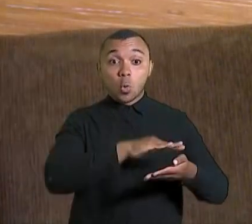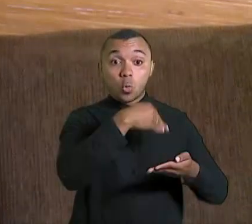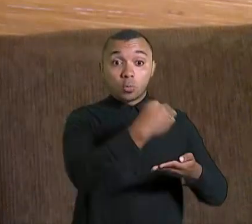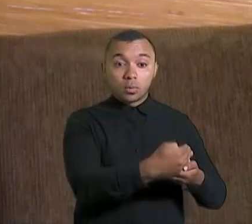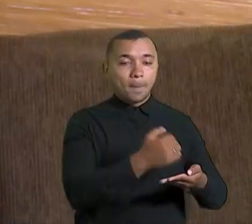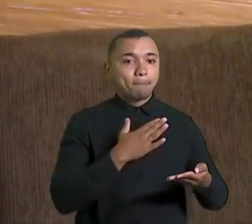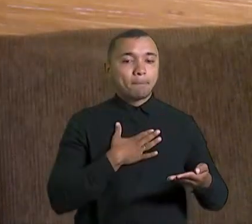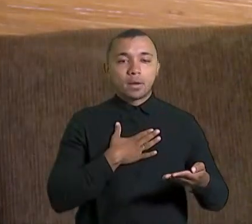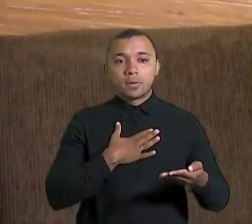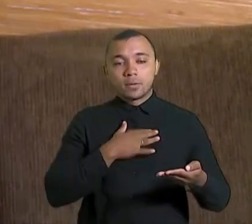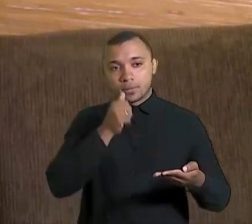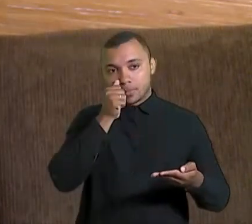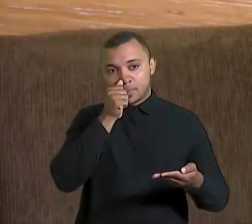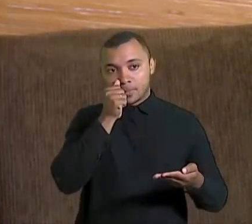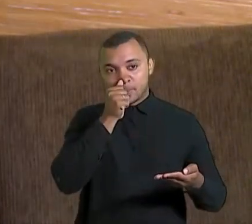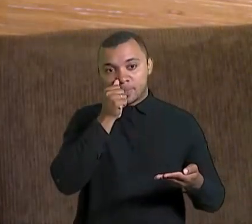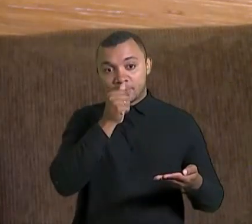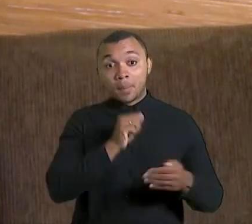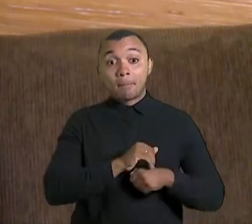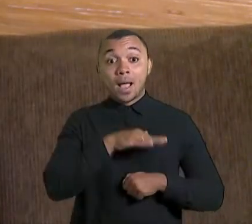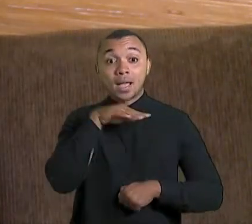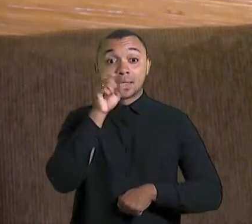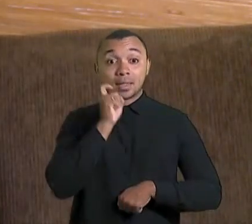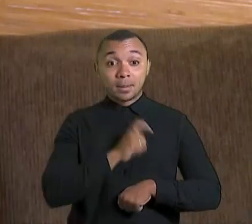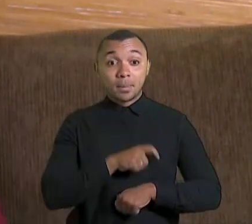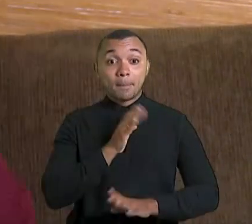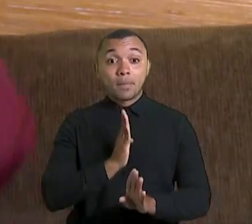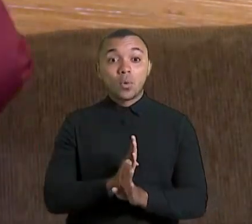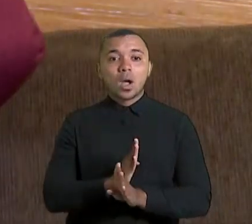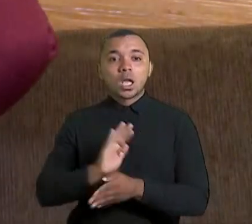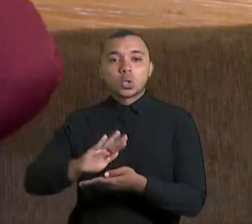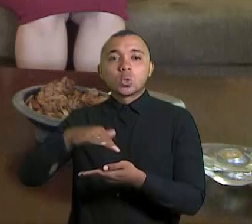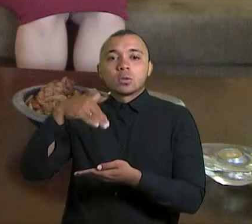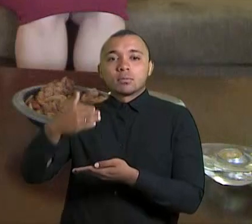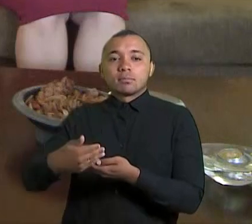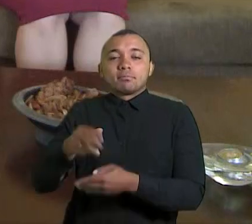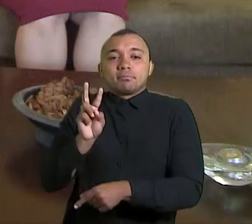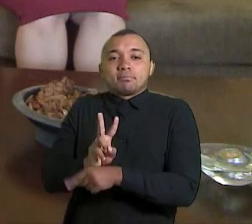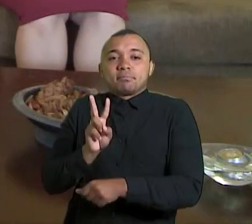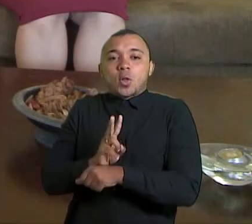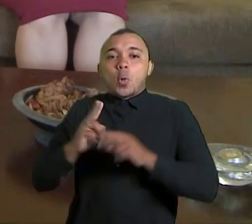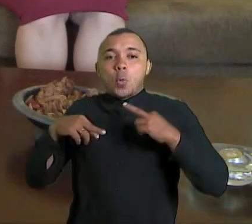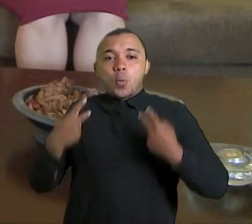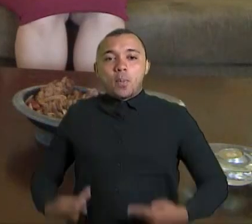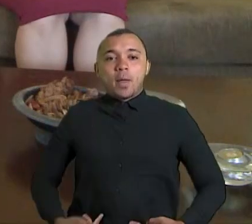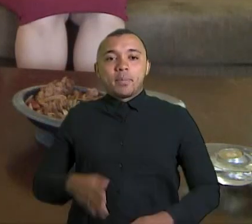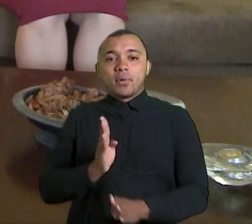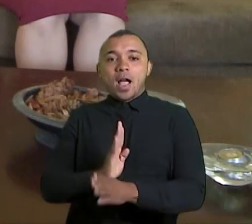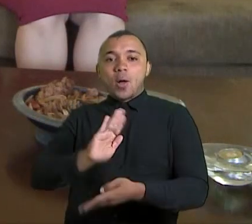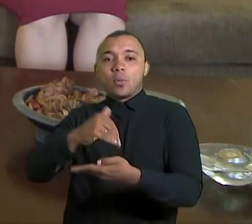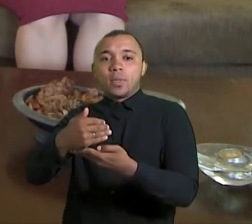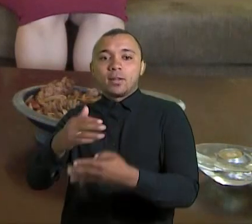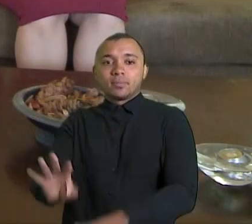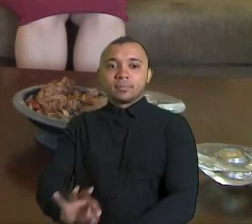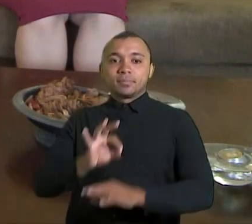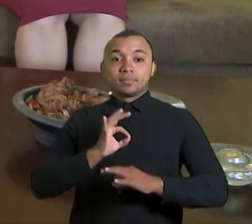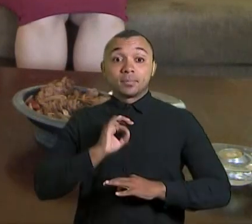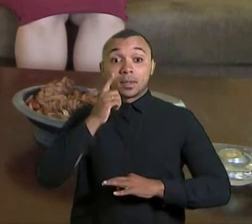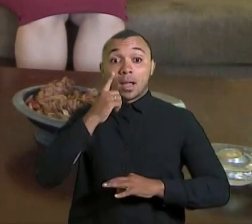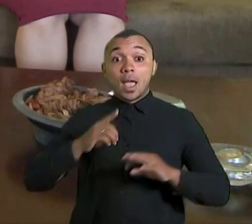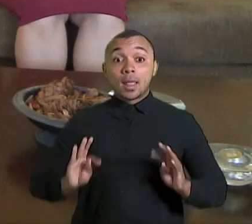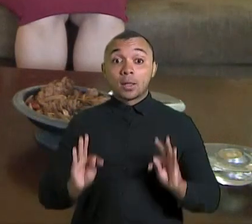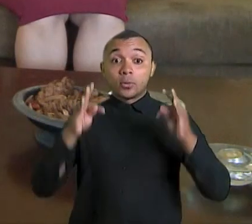eu passava um pouco mais de tempo, né? Porque era o computador humano. Então, acho que de uma certa forma, assim, a tecnologia ela veio